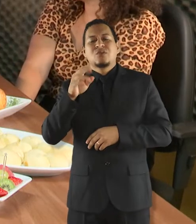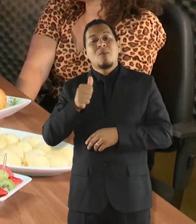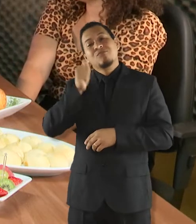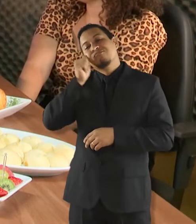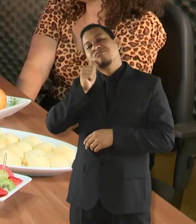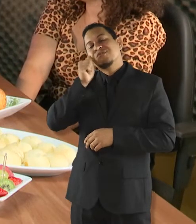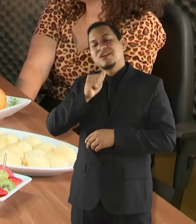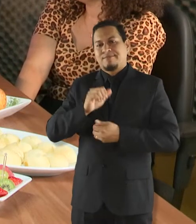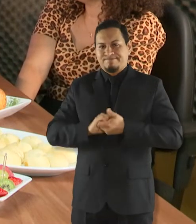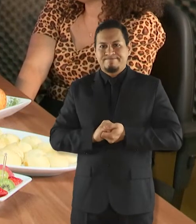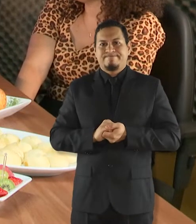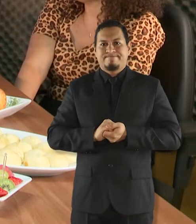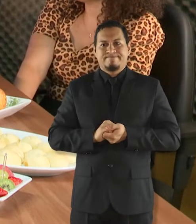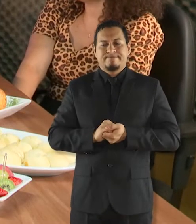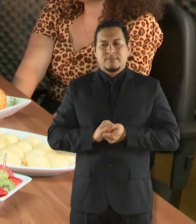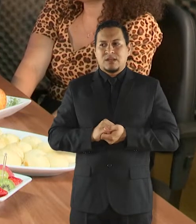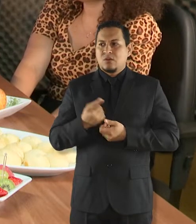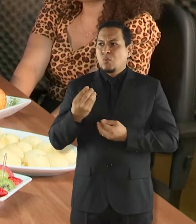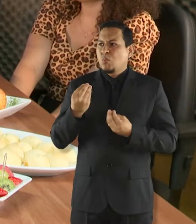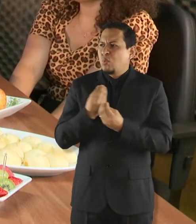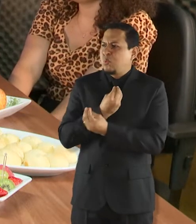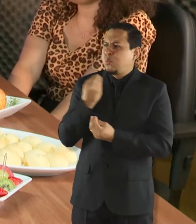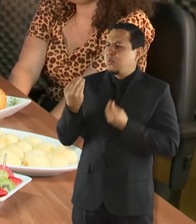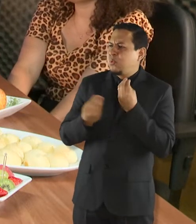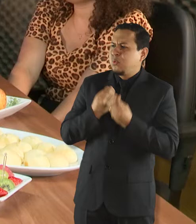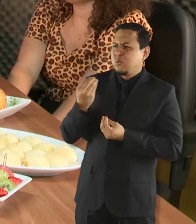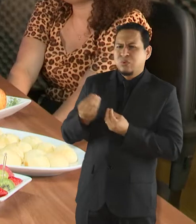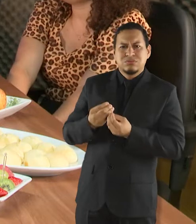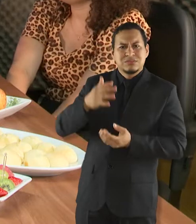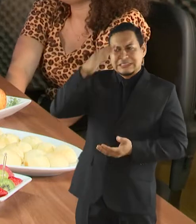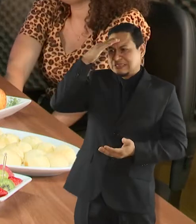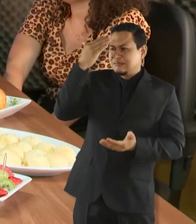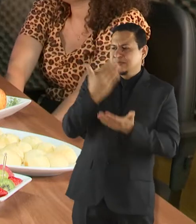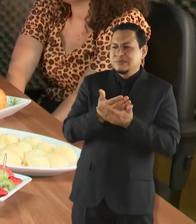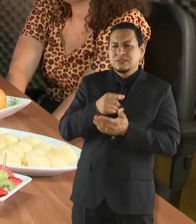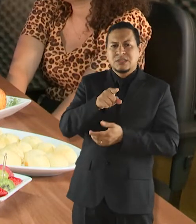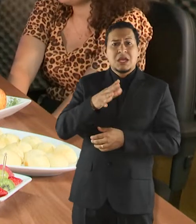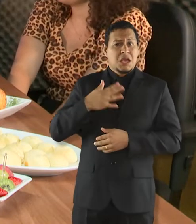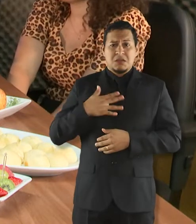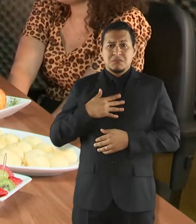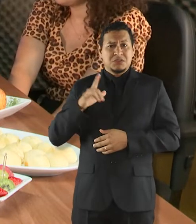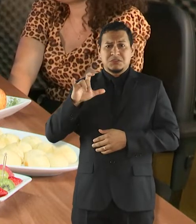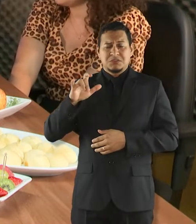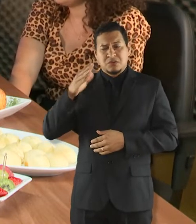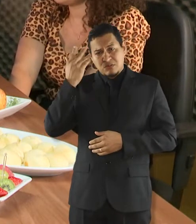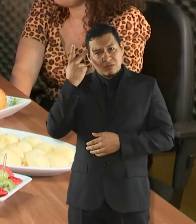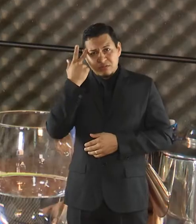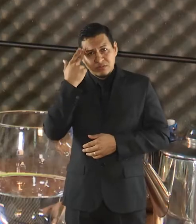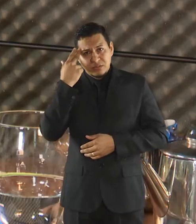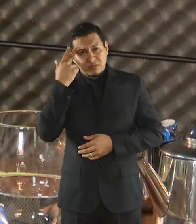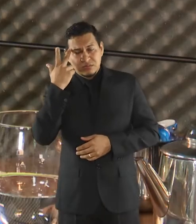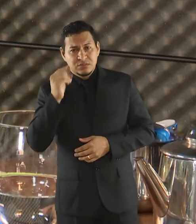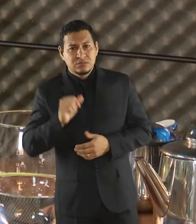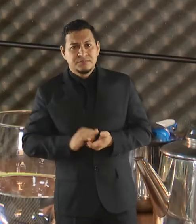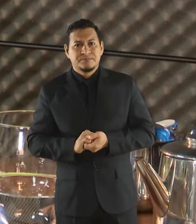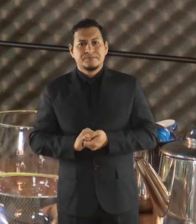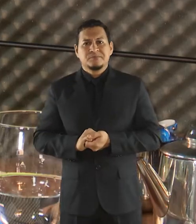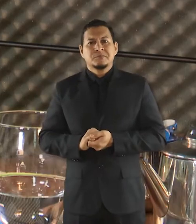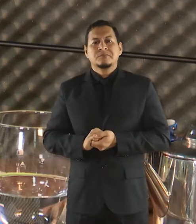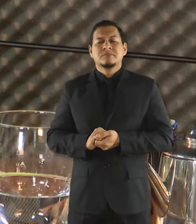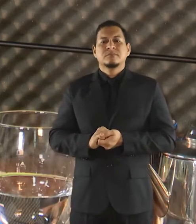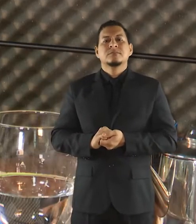dá nem pra acreditar, né, Aure? É. Como é lá o nome? Como é que a gente acessa a tua página? Se a gente quiser? É meu Como- Instagram normal. É teu Instagram, Aurilene? Arroba